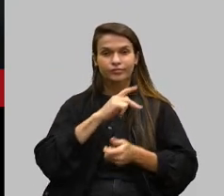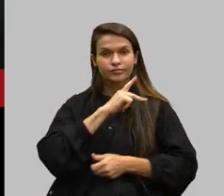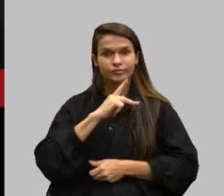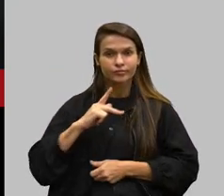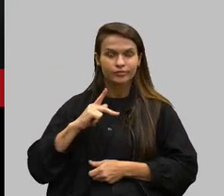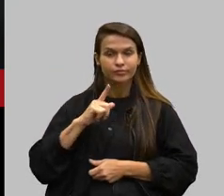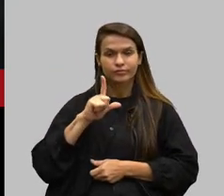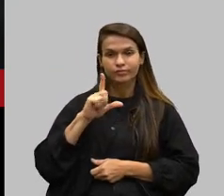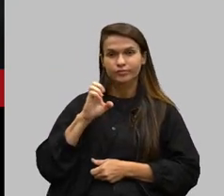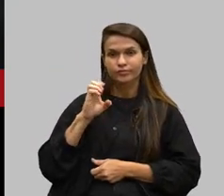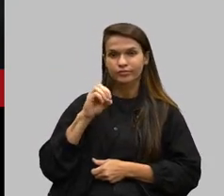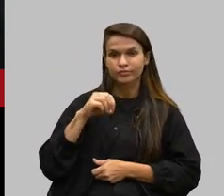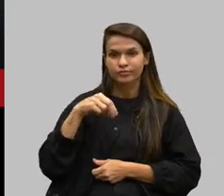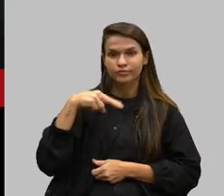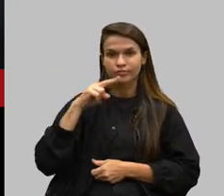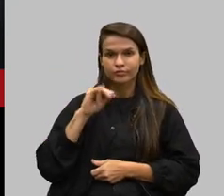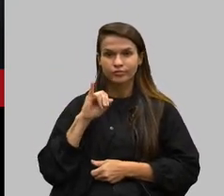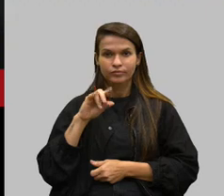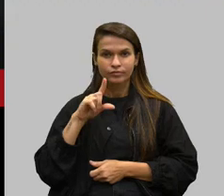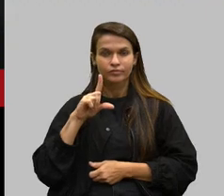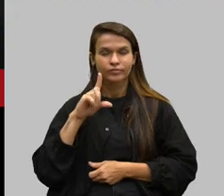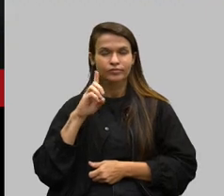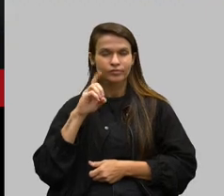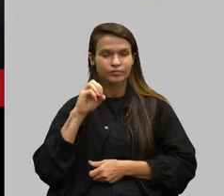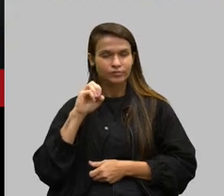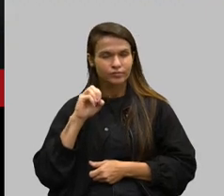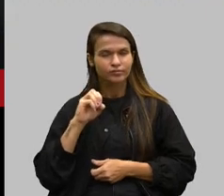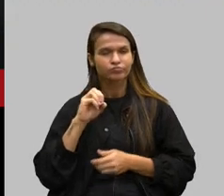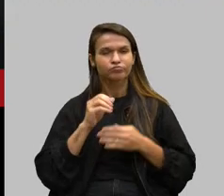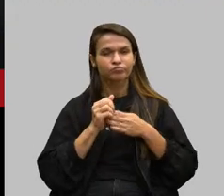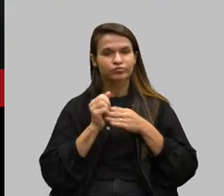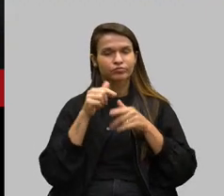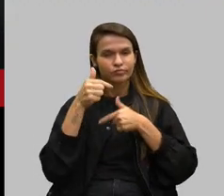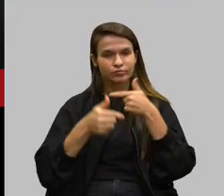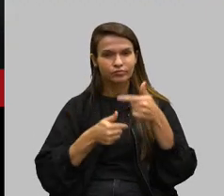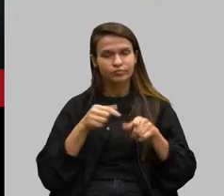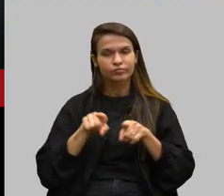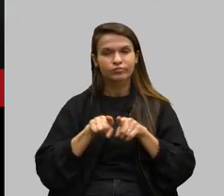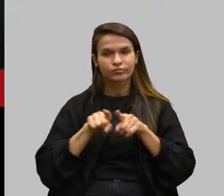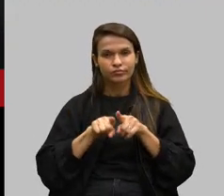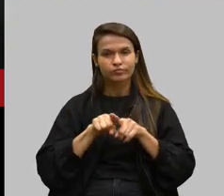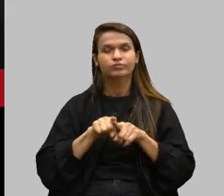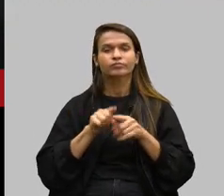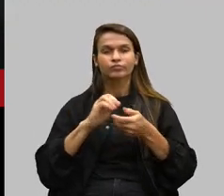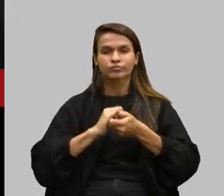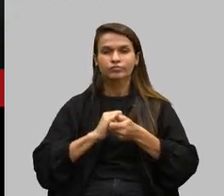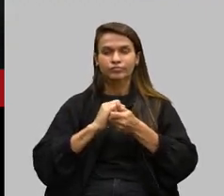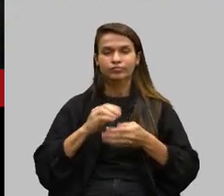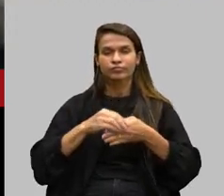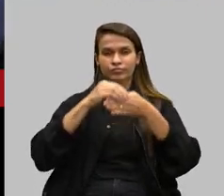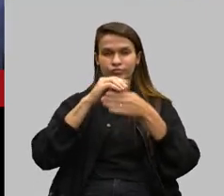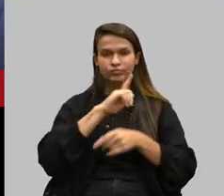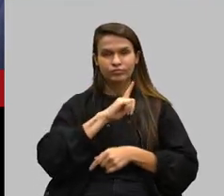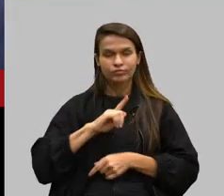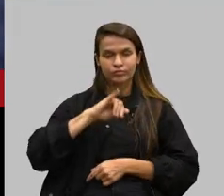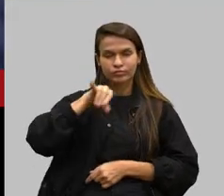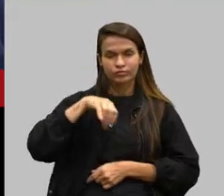leonídio pela condução dos trabalhos quero cumprimentar aqui o nosso líder de governo João